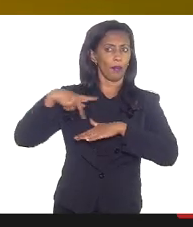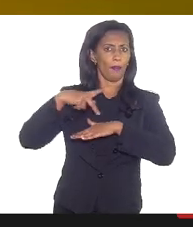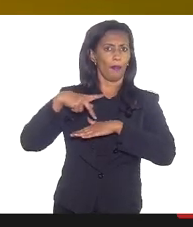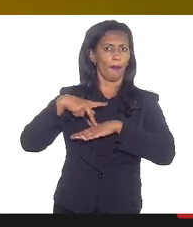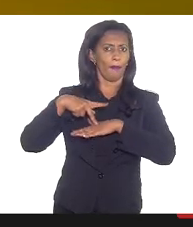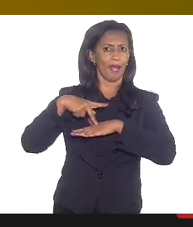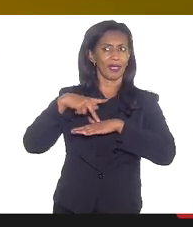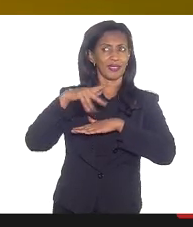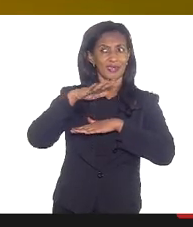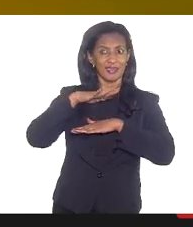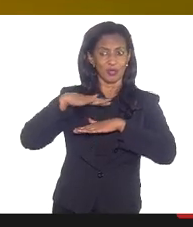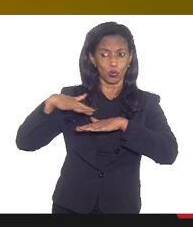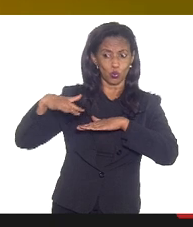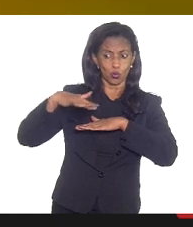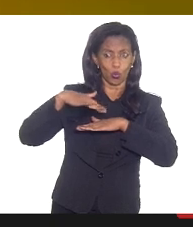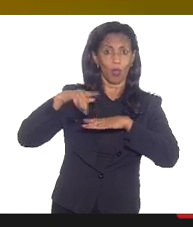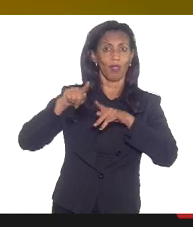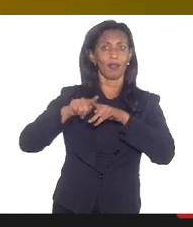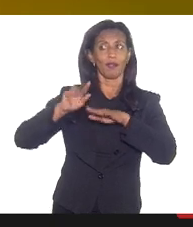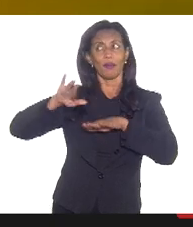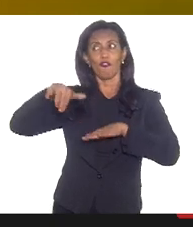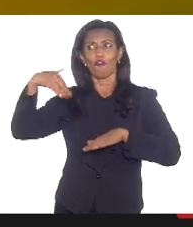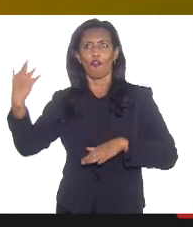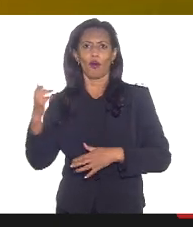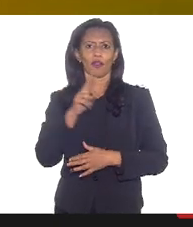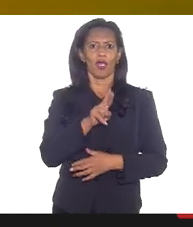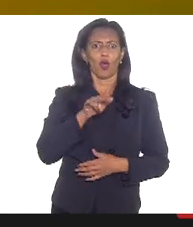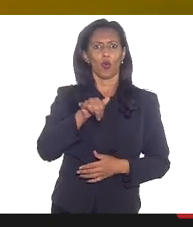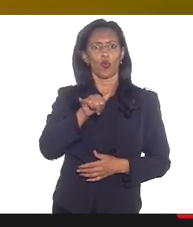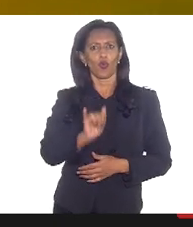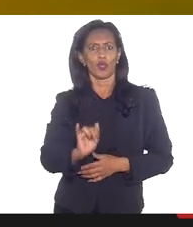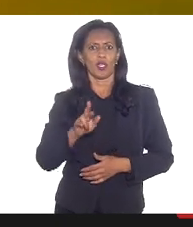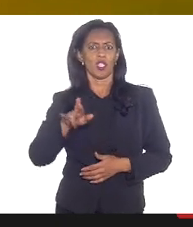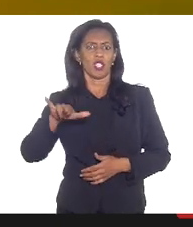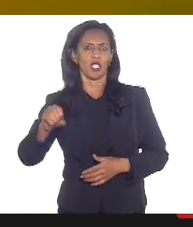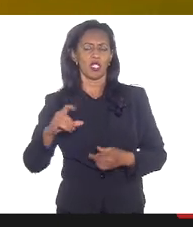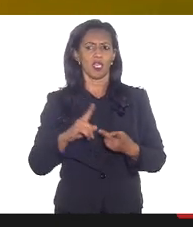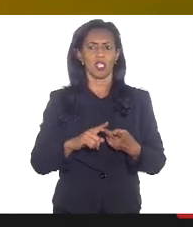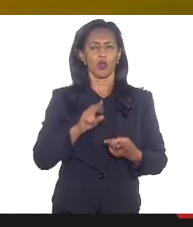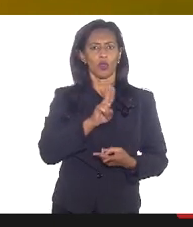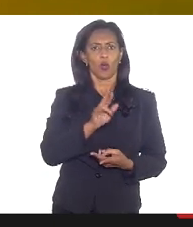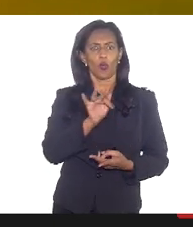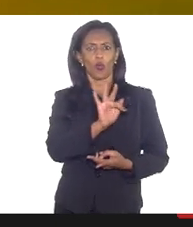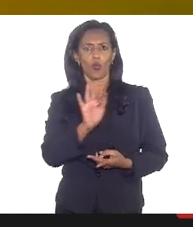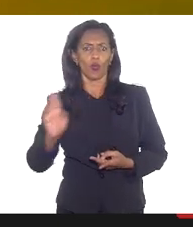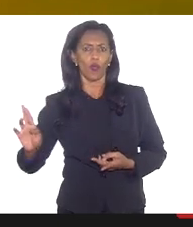e internacionalmente. Nós temos a Unirio, temos a UFRJ, temos a UF,